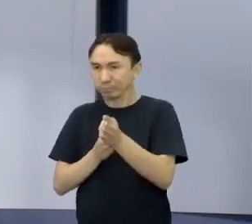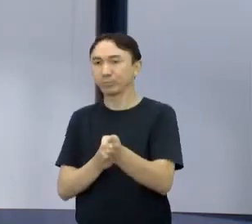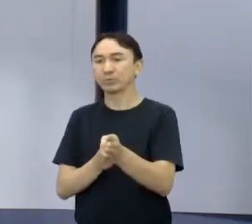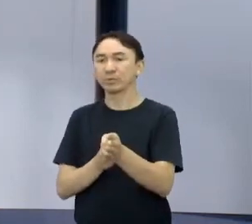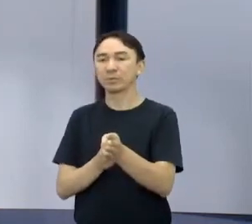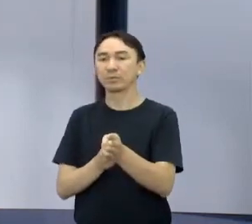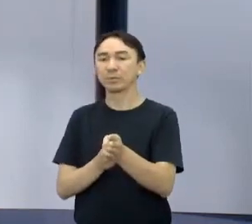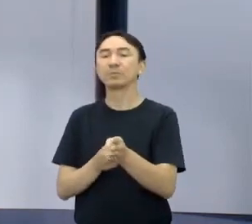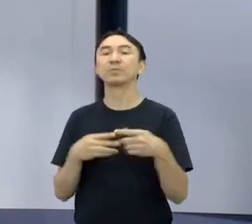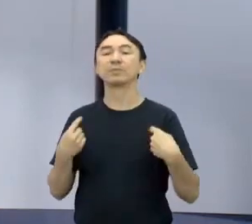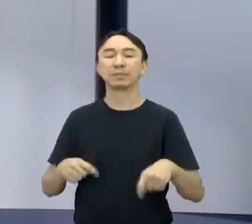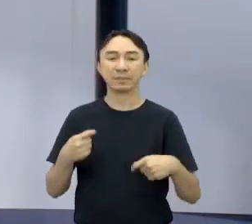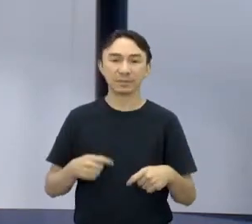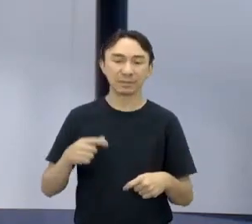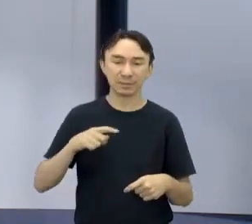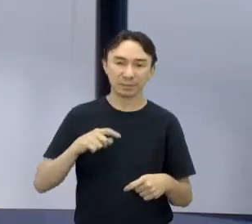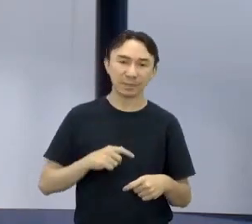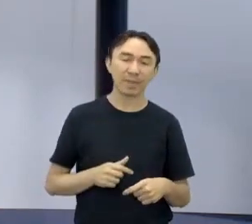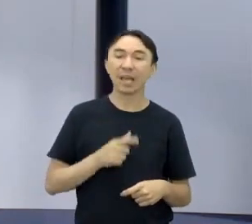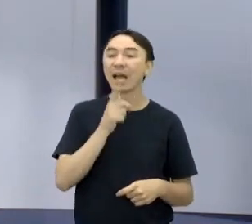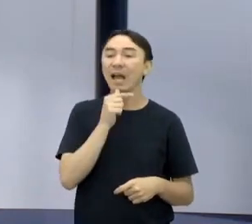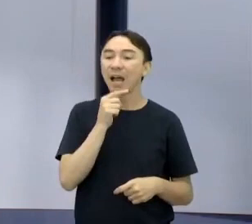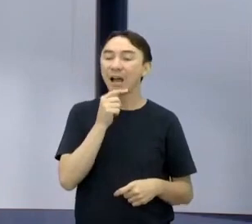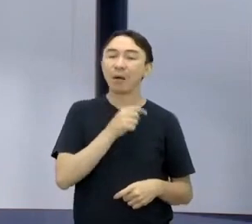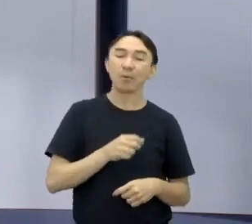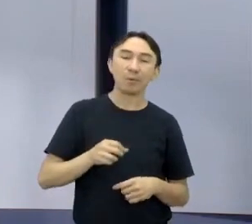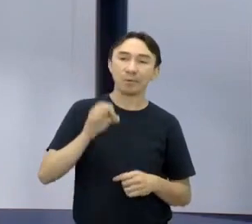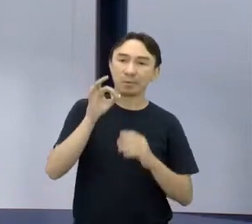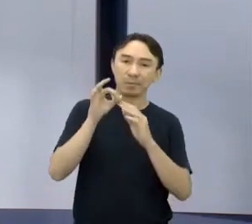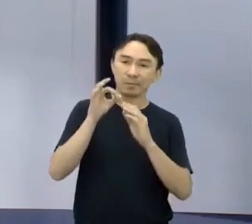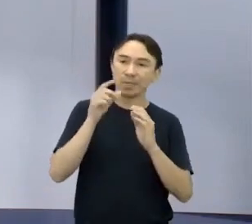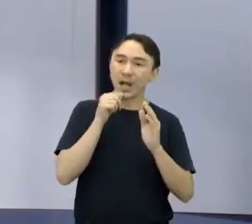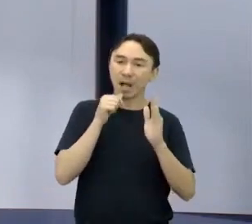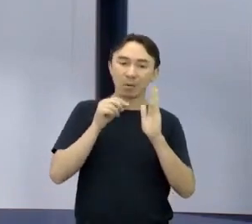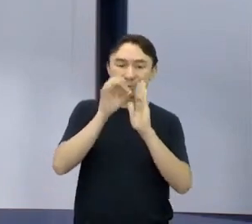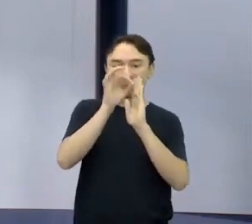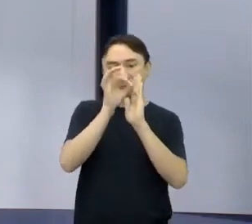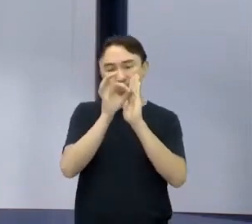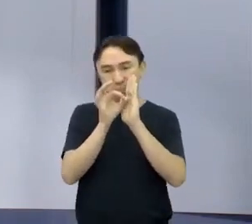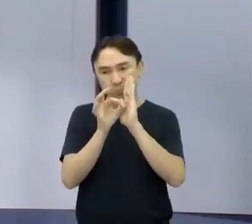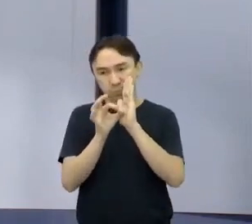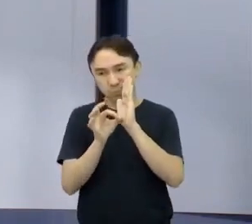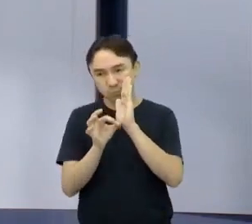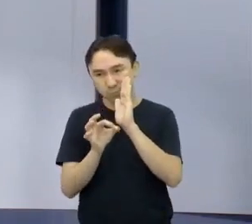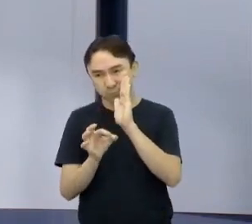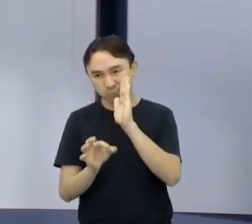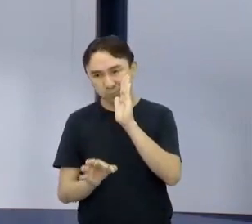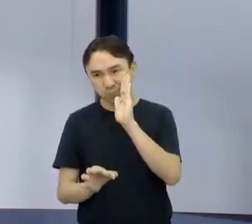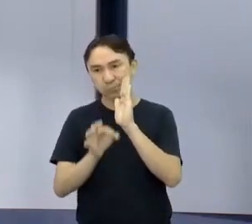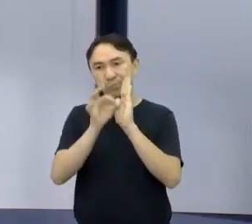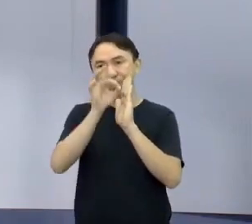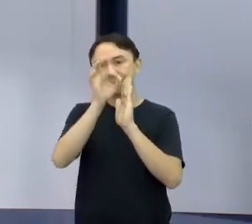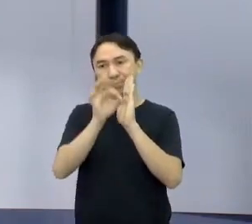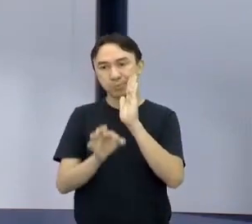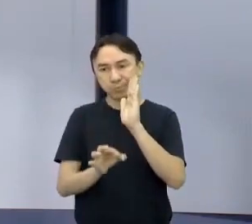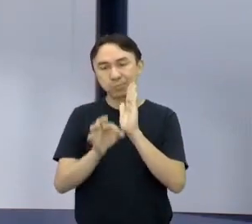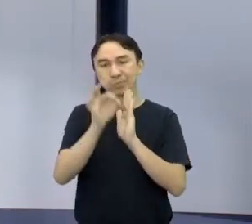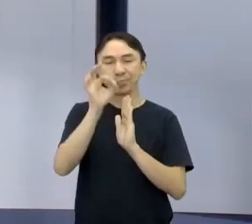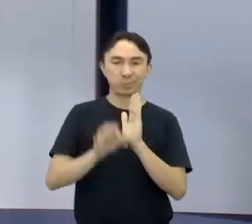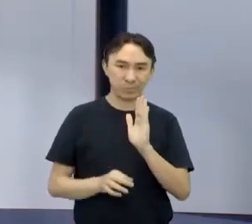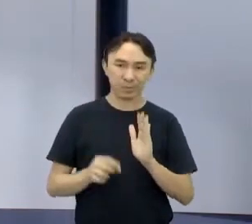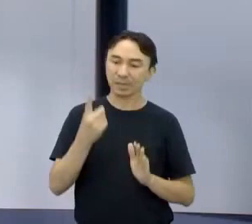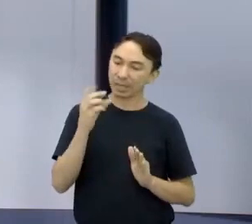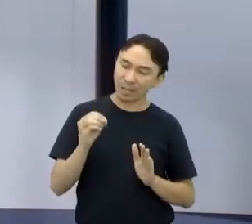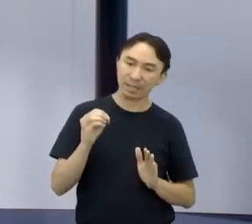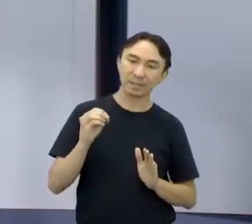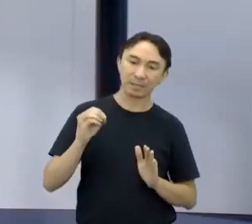possível e uma bolinha vai caminhar aqui dentro, você vai ficar medindo os tempos aí para passar de uma medida para outra, a cada 10 centímetros.